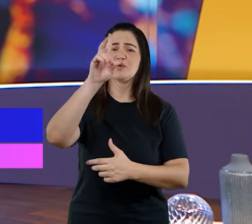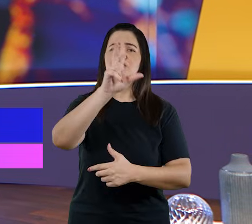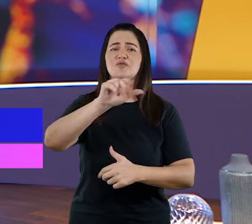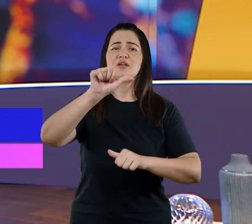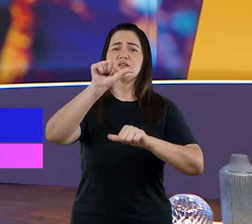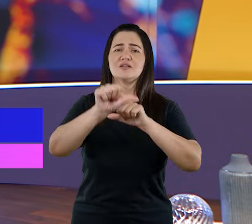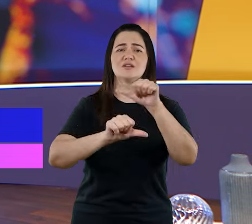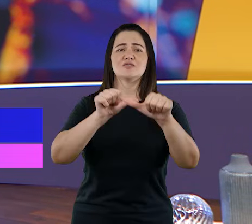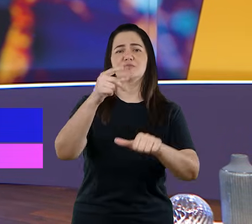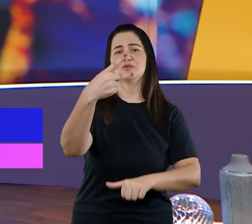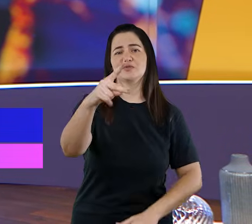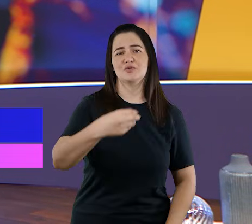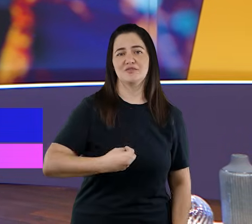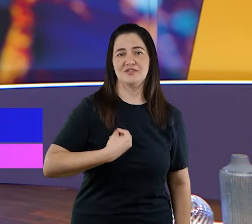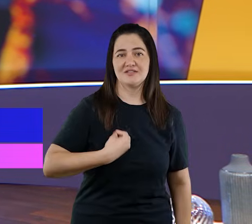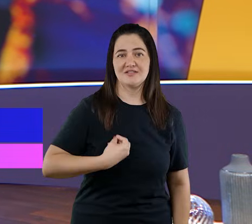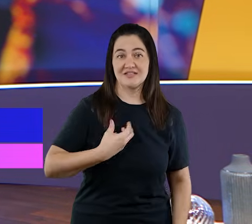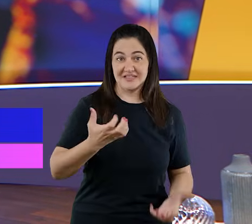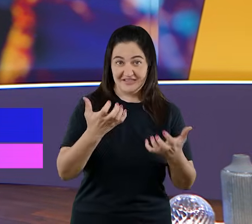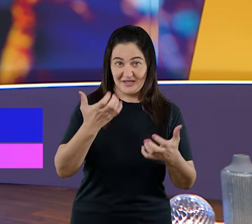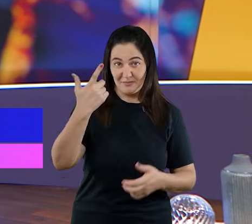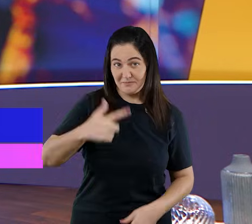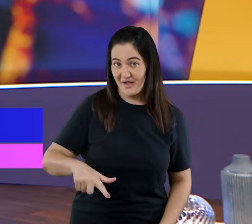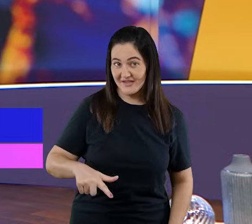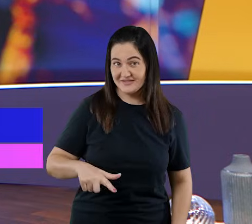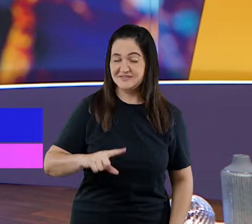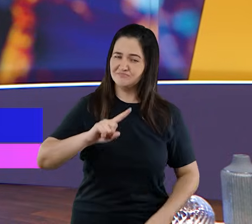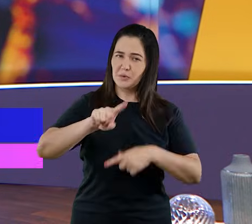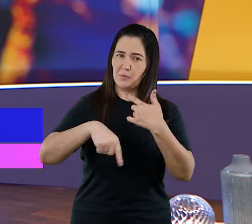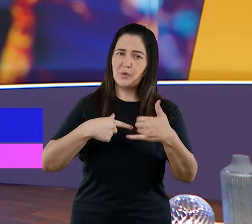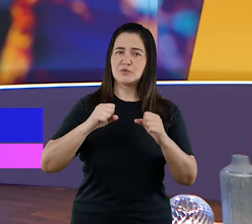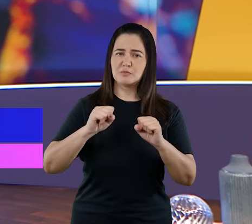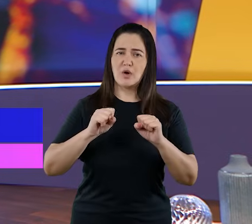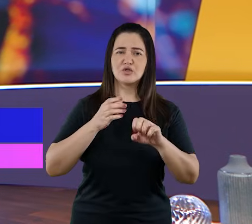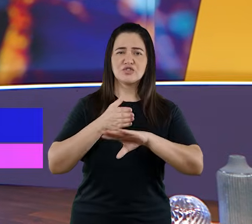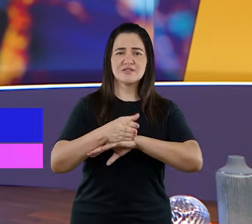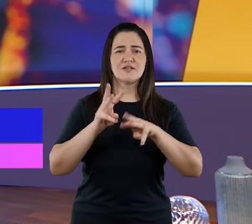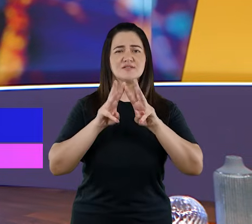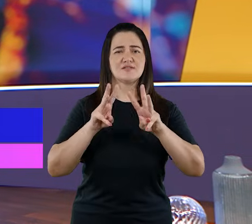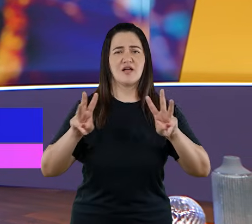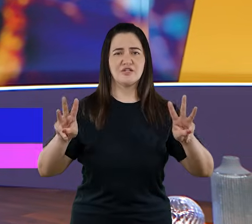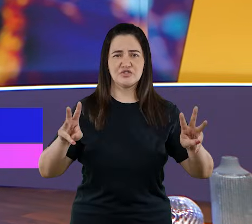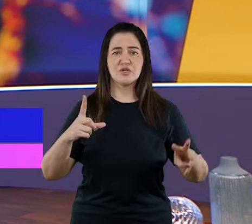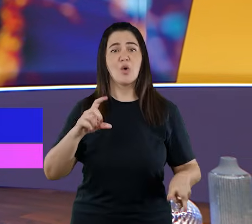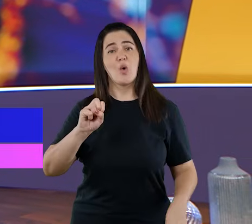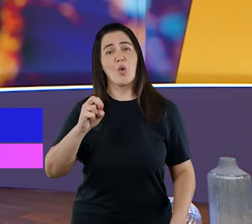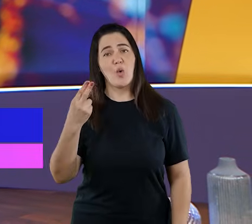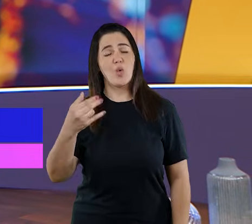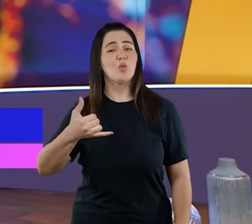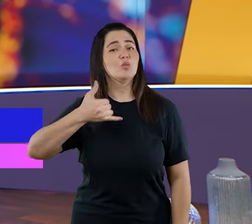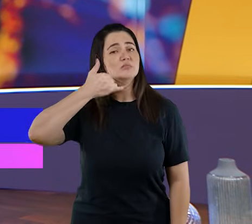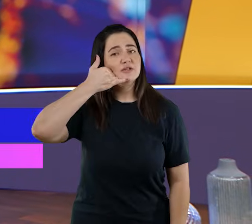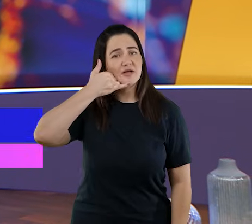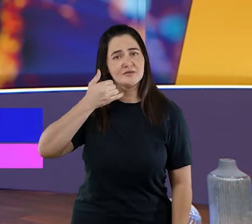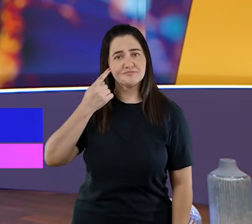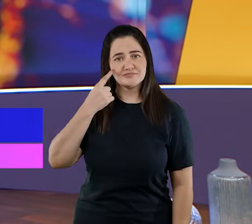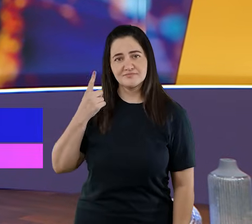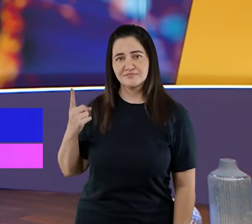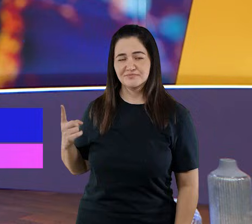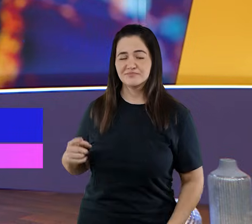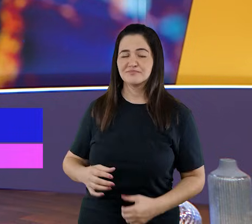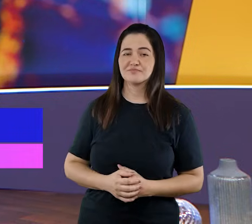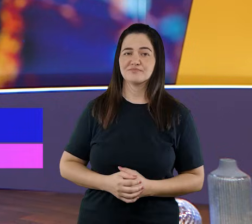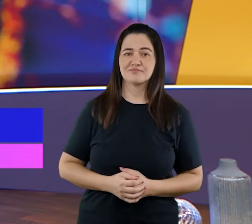uma verdadeira transformação na sua vida. Se você quer saber mais, lembra de ligar para nós, para a Escola Bíblica, 12 21